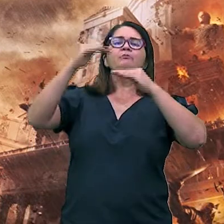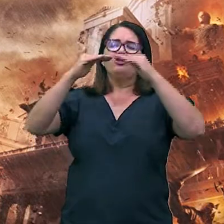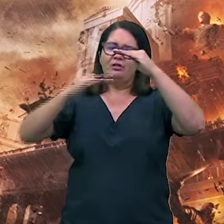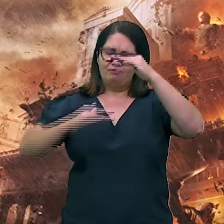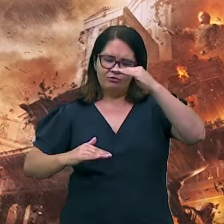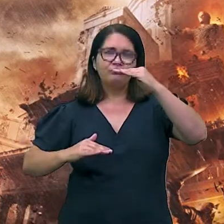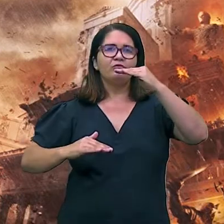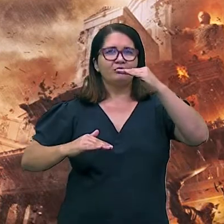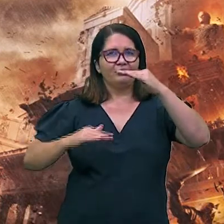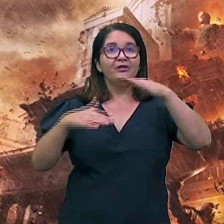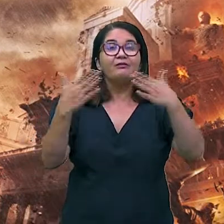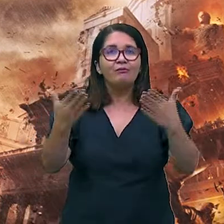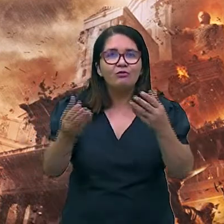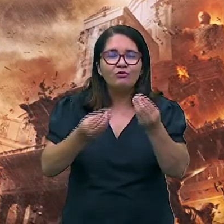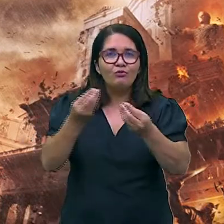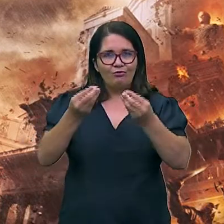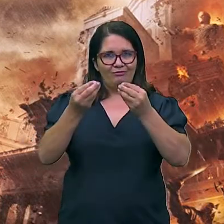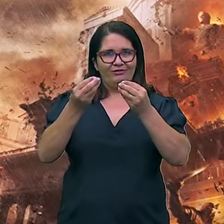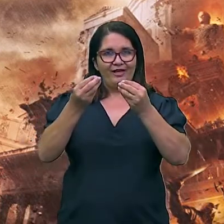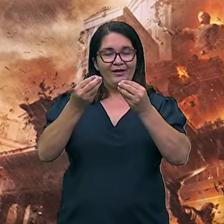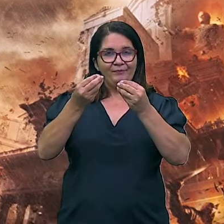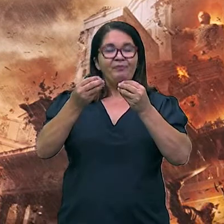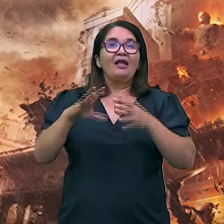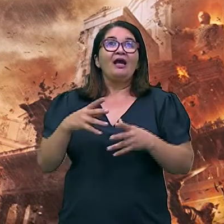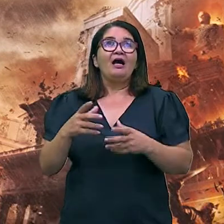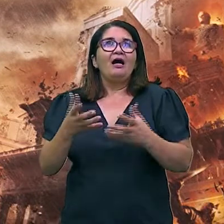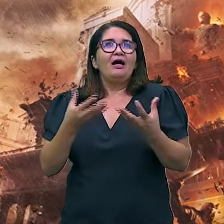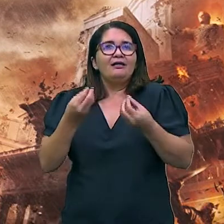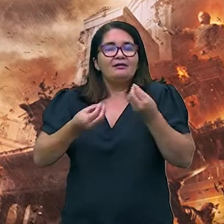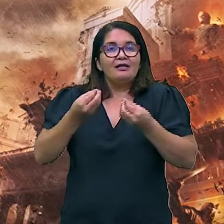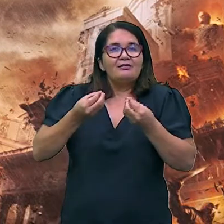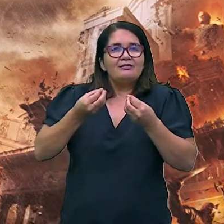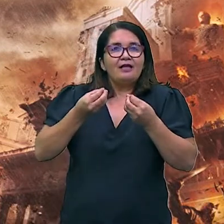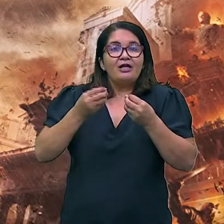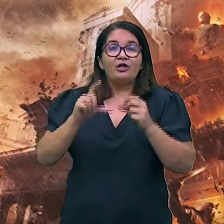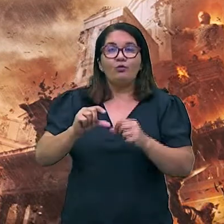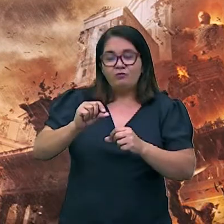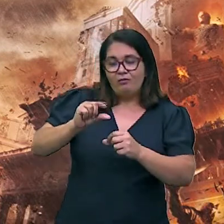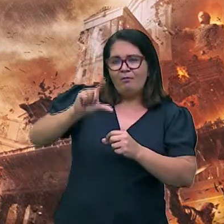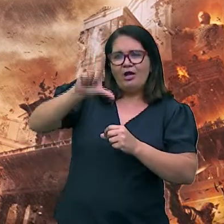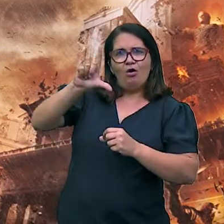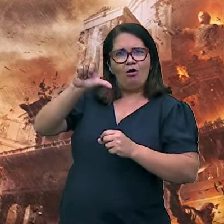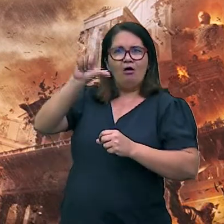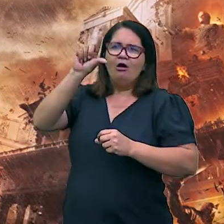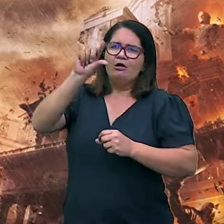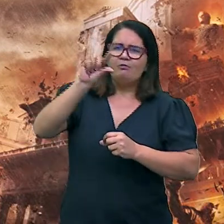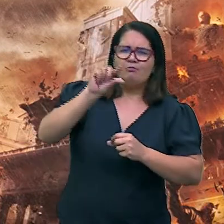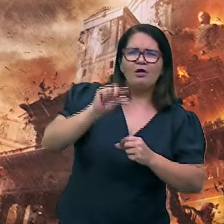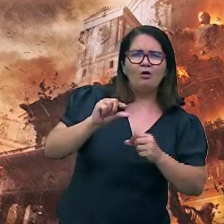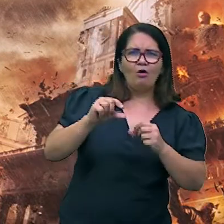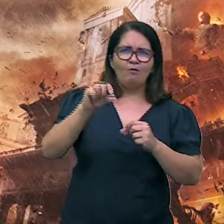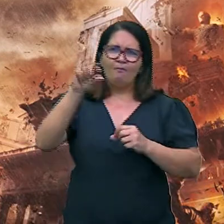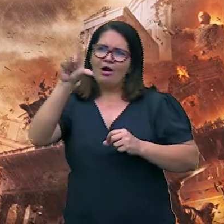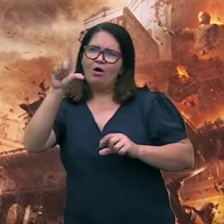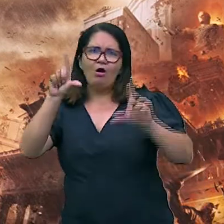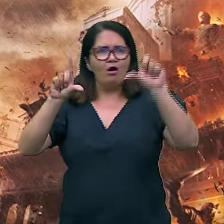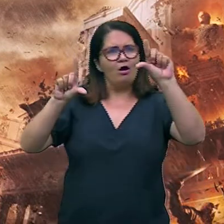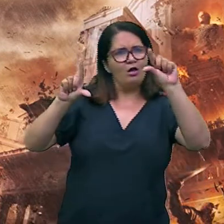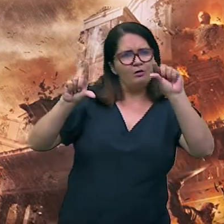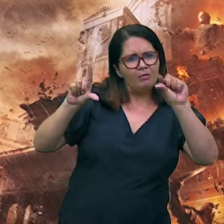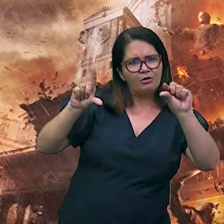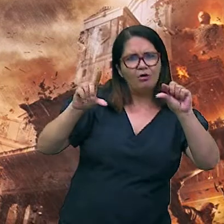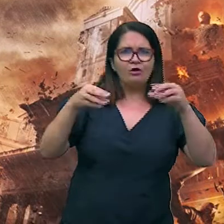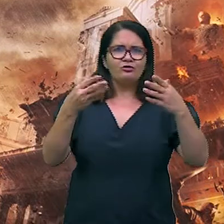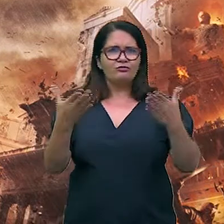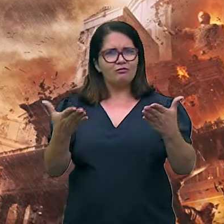anticlímax. Primeiro, vejamos o clímax. É conhecido como gradação ascendente porque há